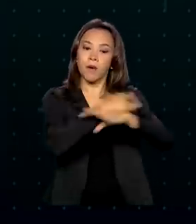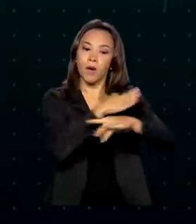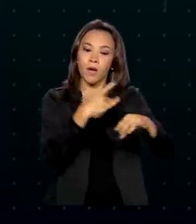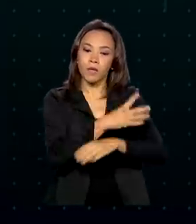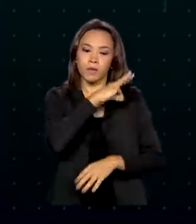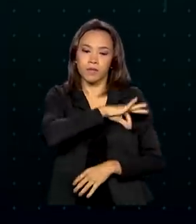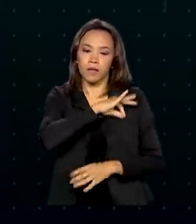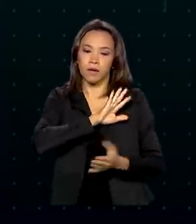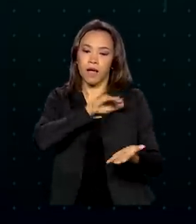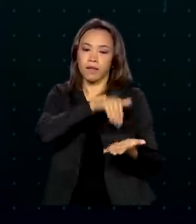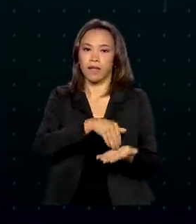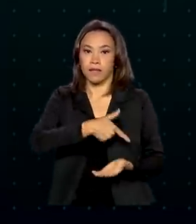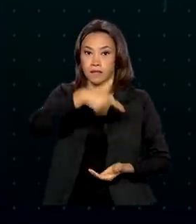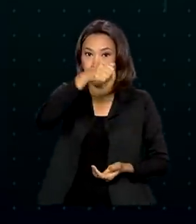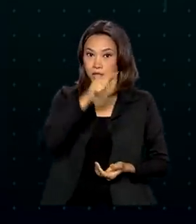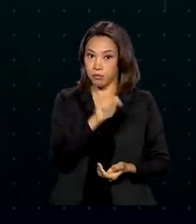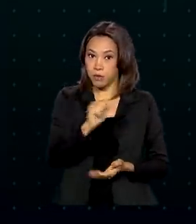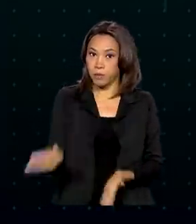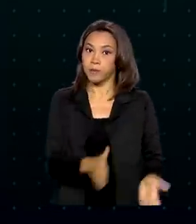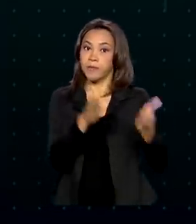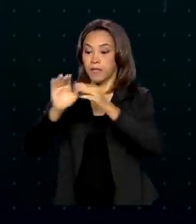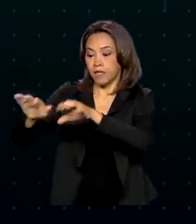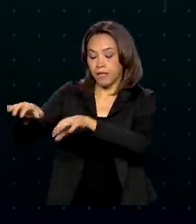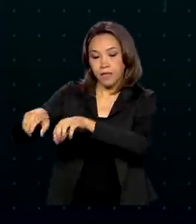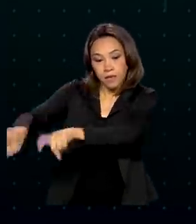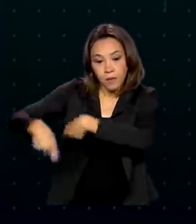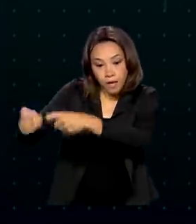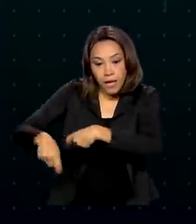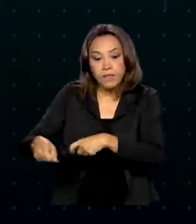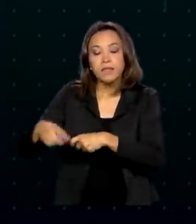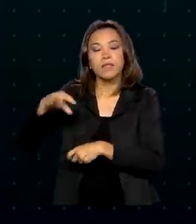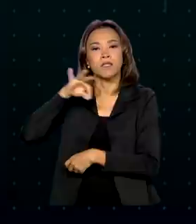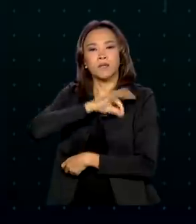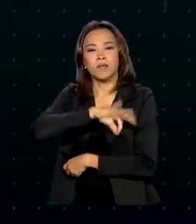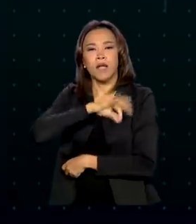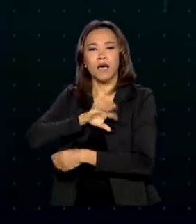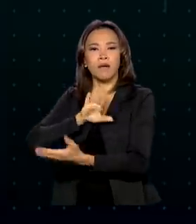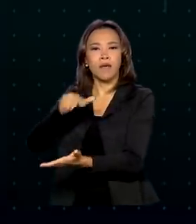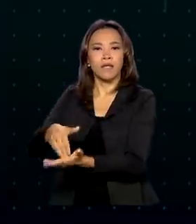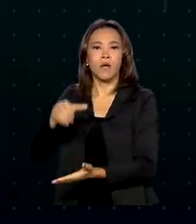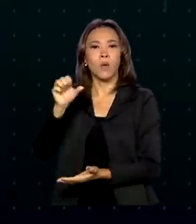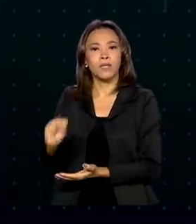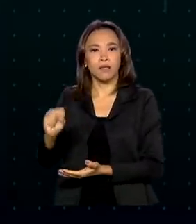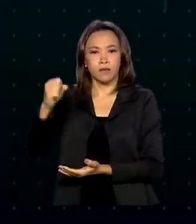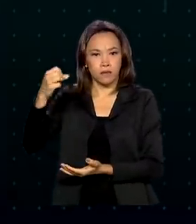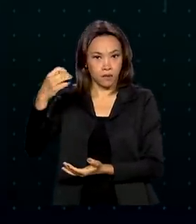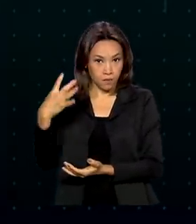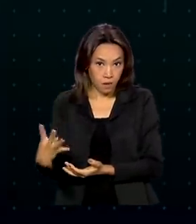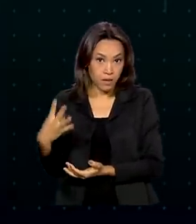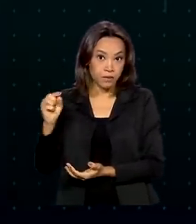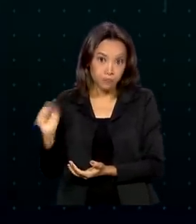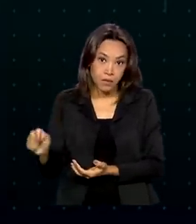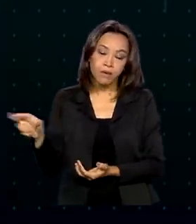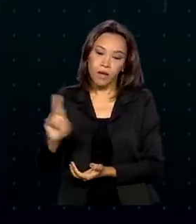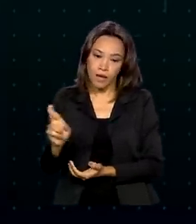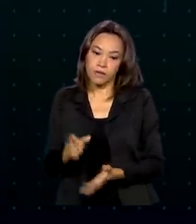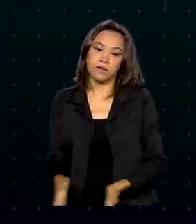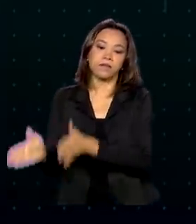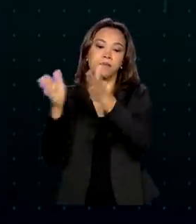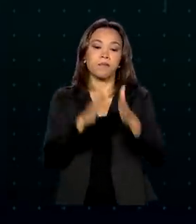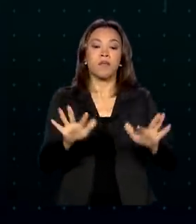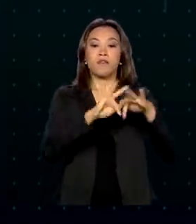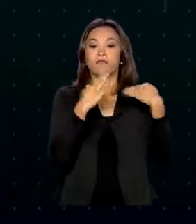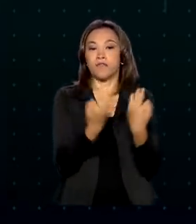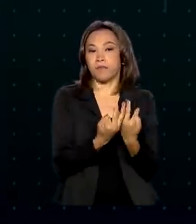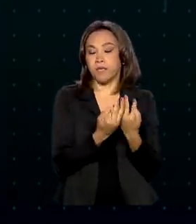sete mil reais e de áreas rurais com renda anual de até 84 mil reais famílias